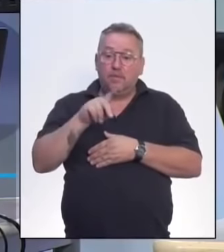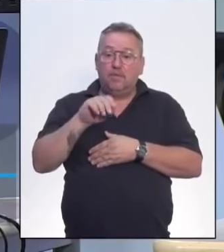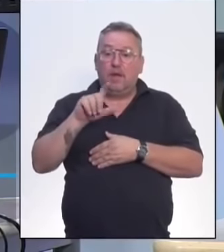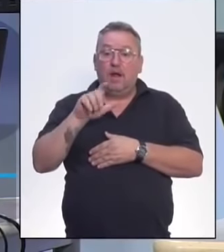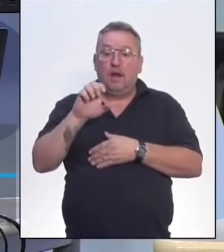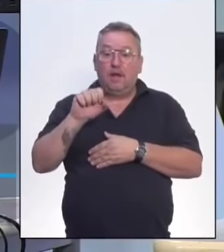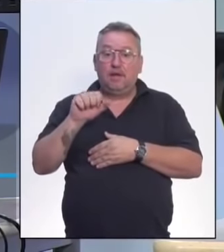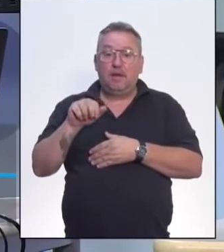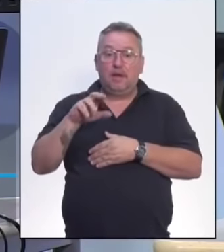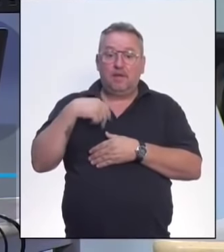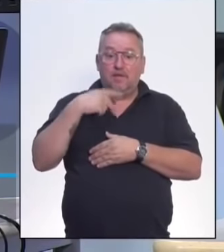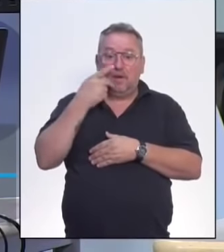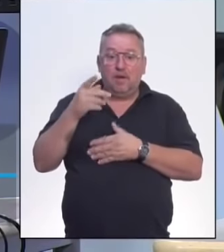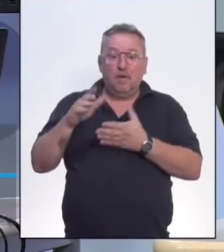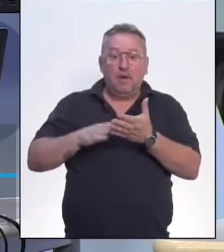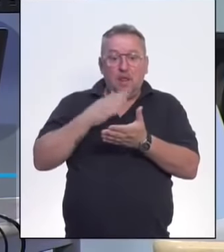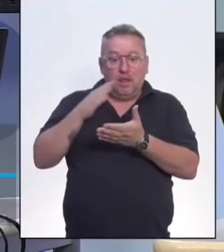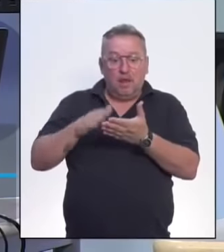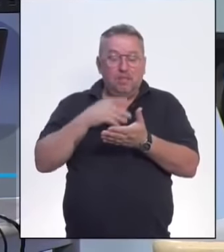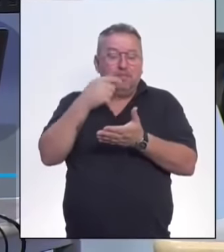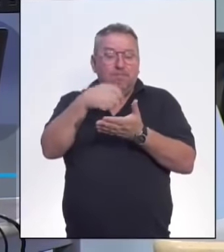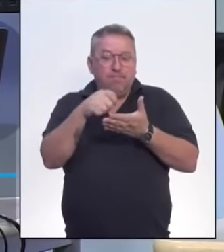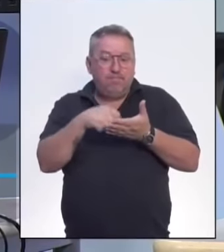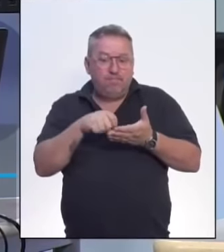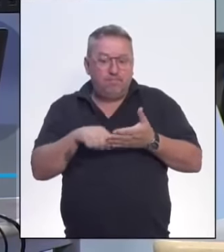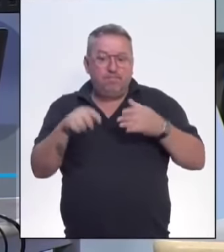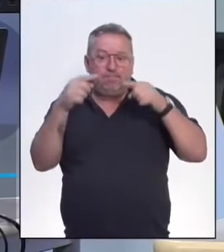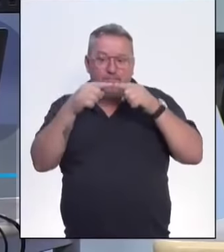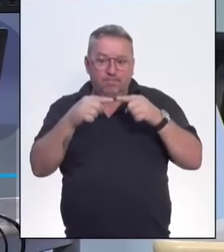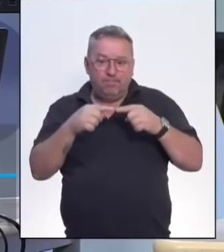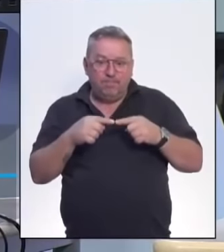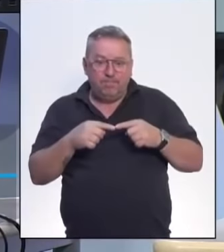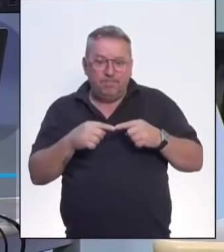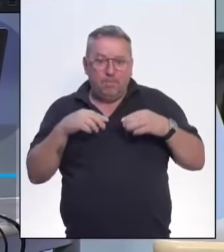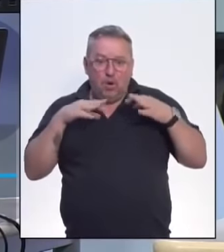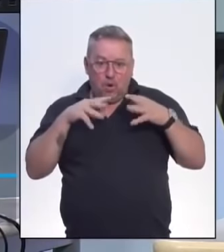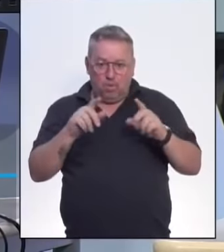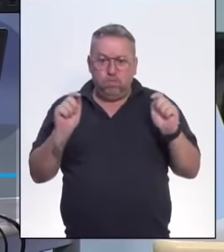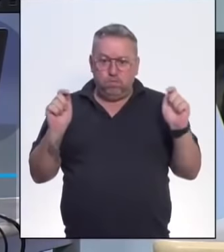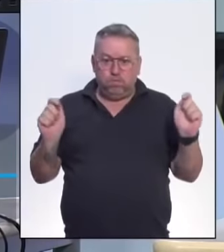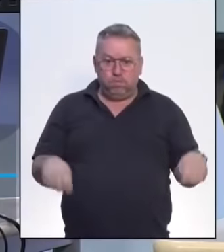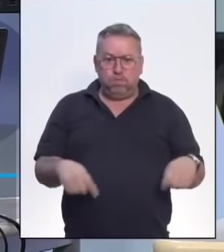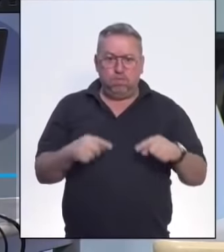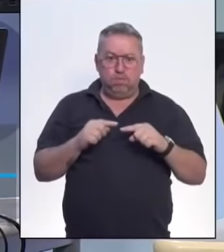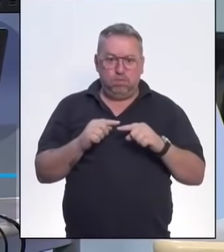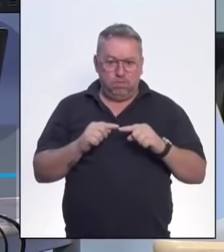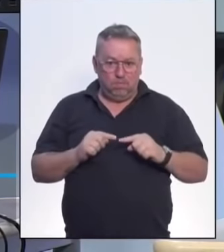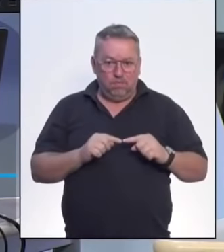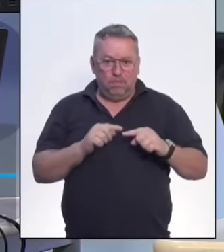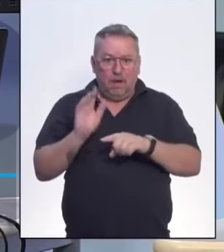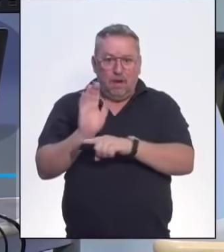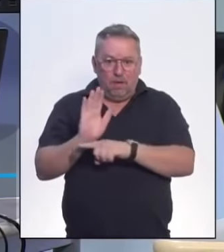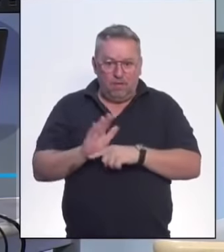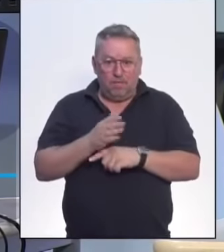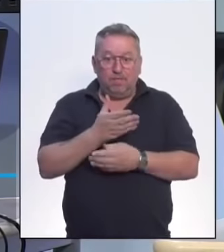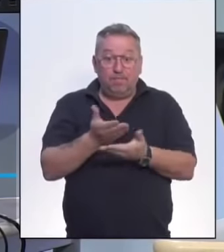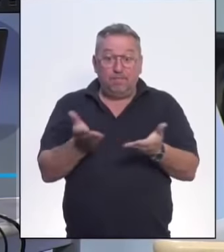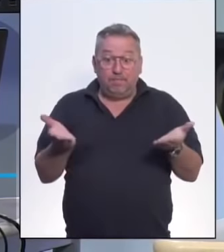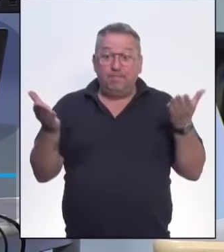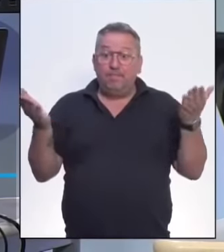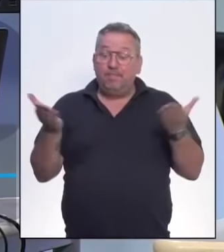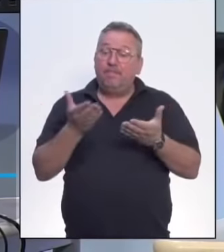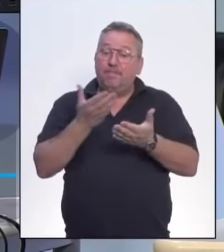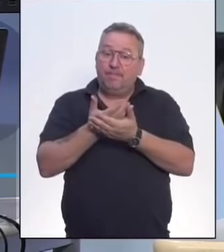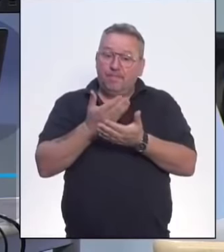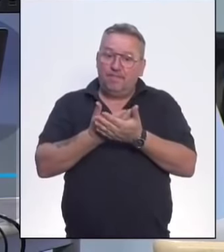falou, seu caderno, fazer as anotações pertinentes, coerentes. Tudo que a gente puder auxiliar você aqui. Hoje a